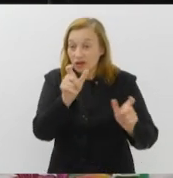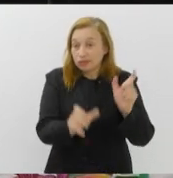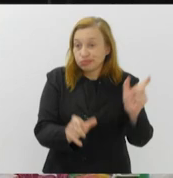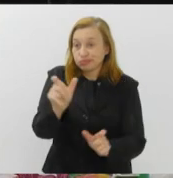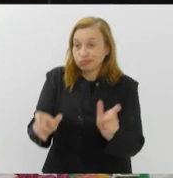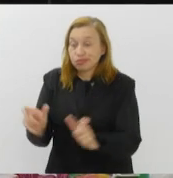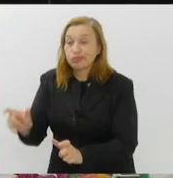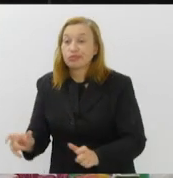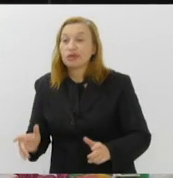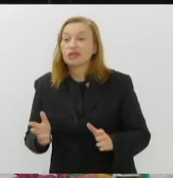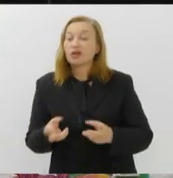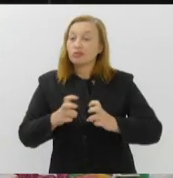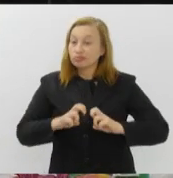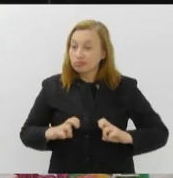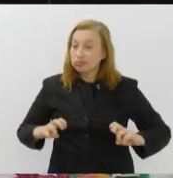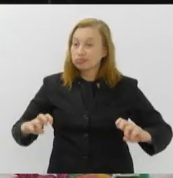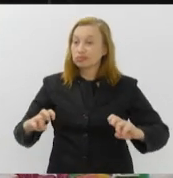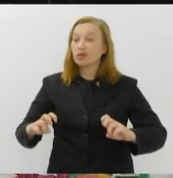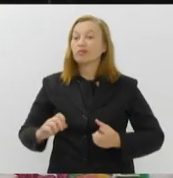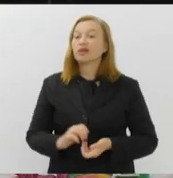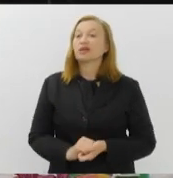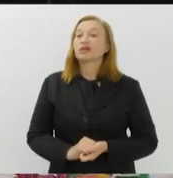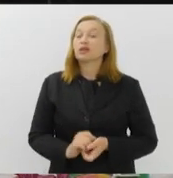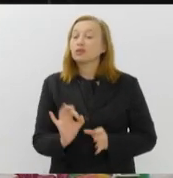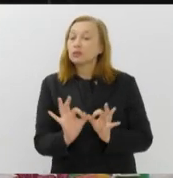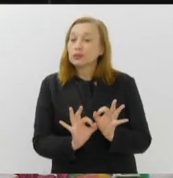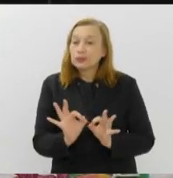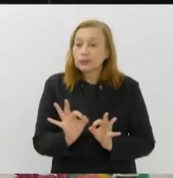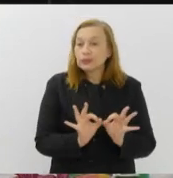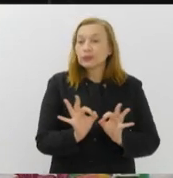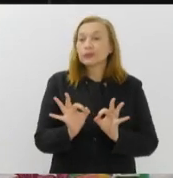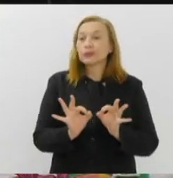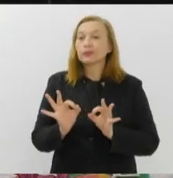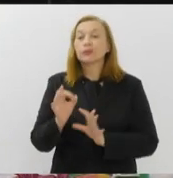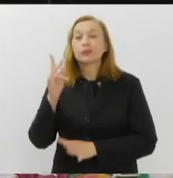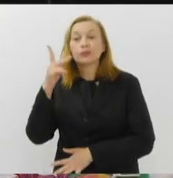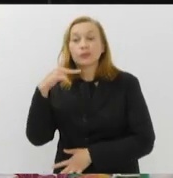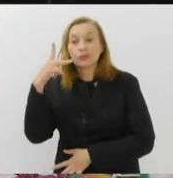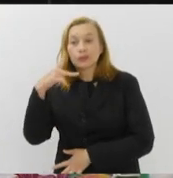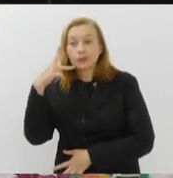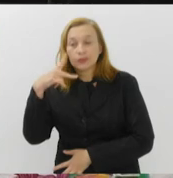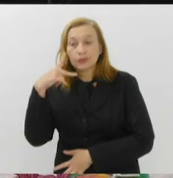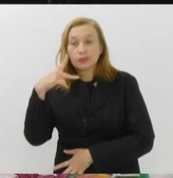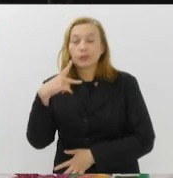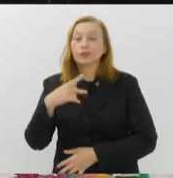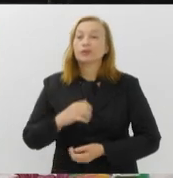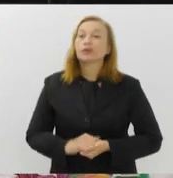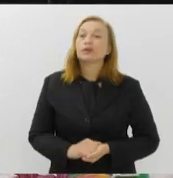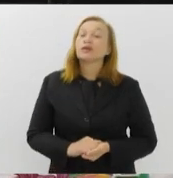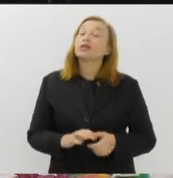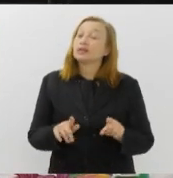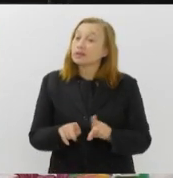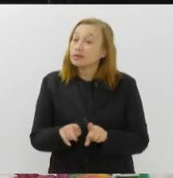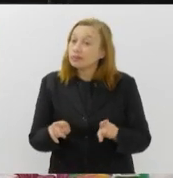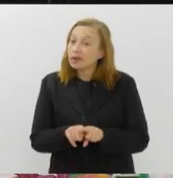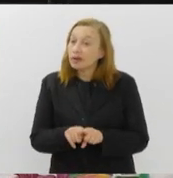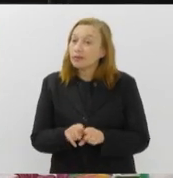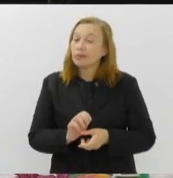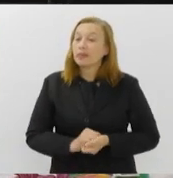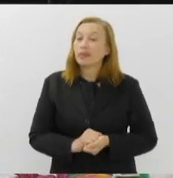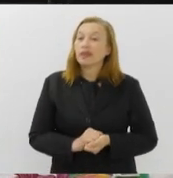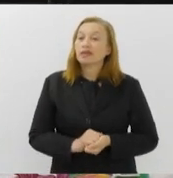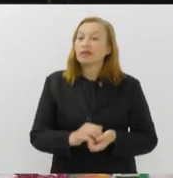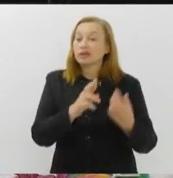mesa, com os organizadores, os parlamentares que organizam, mas também com